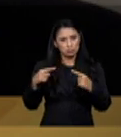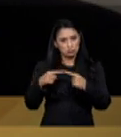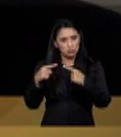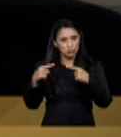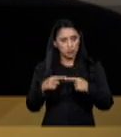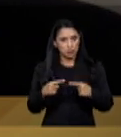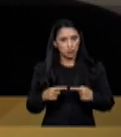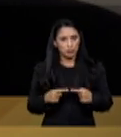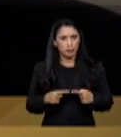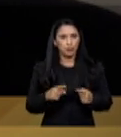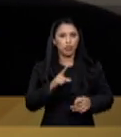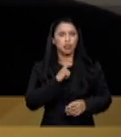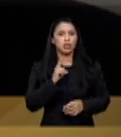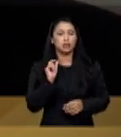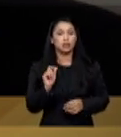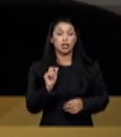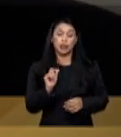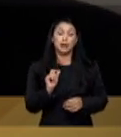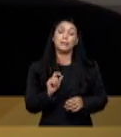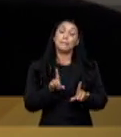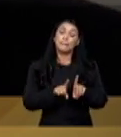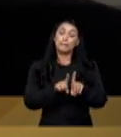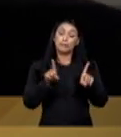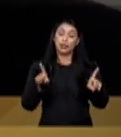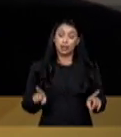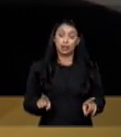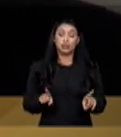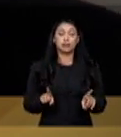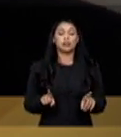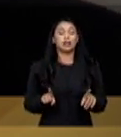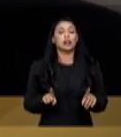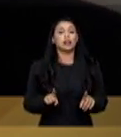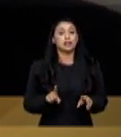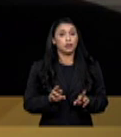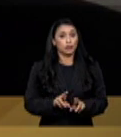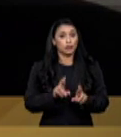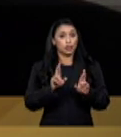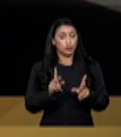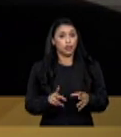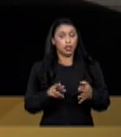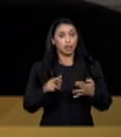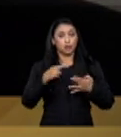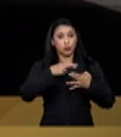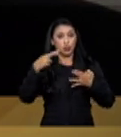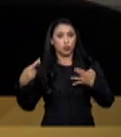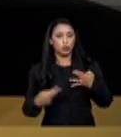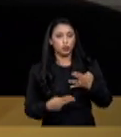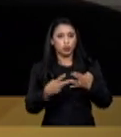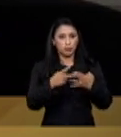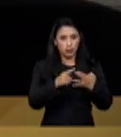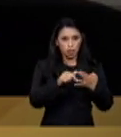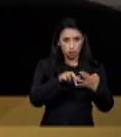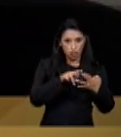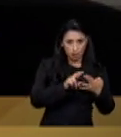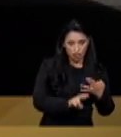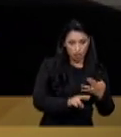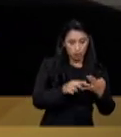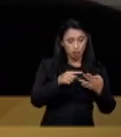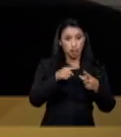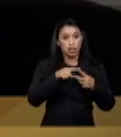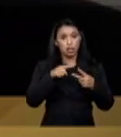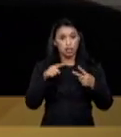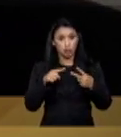se dirigem a pontos distintos. Um recurso pela Procuradoria-Geral da República e